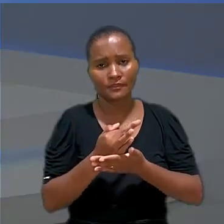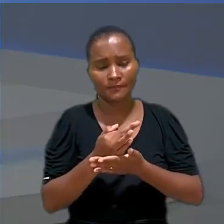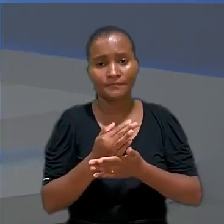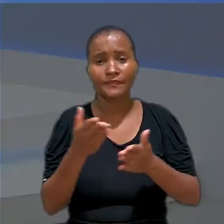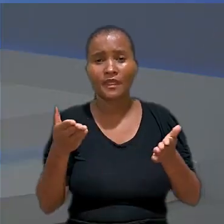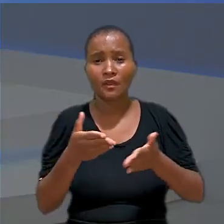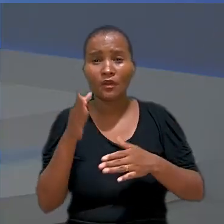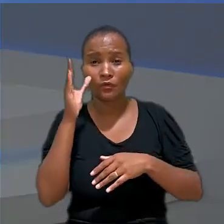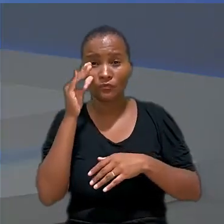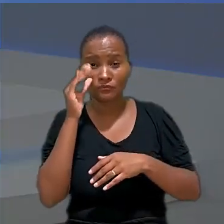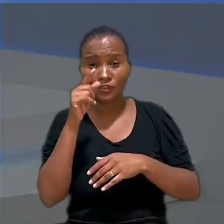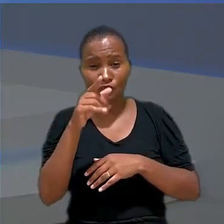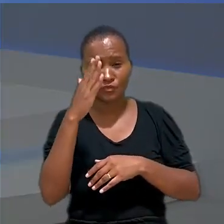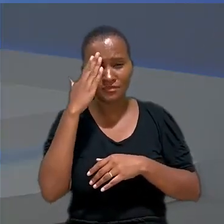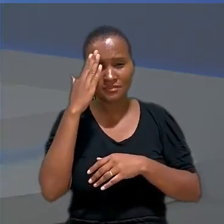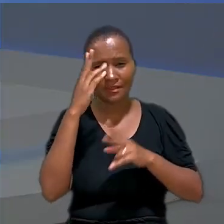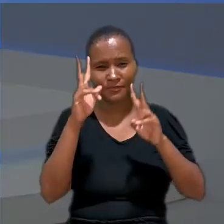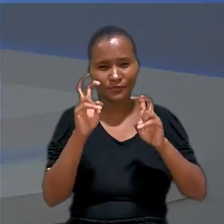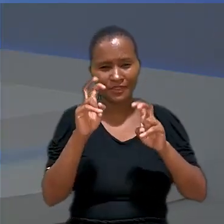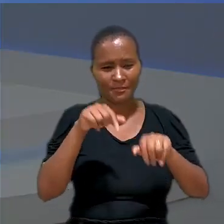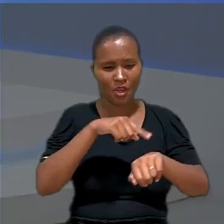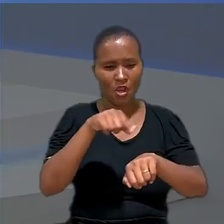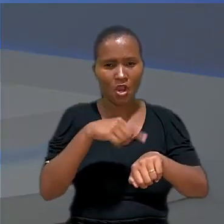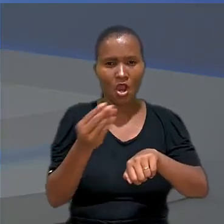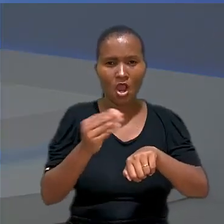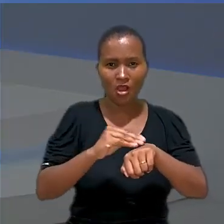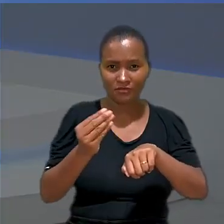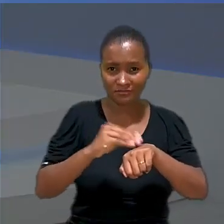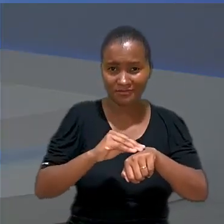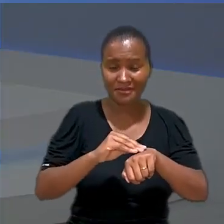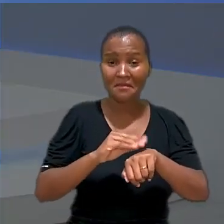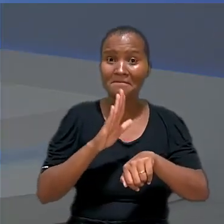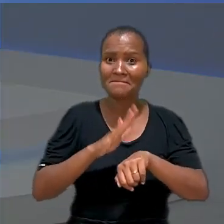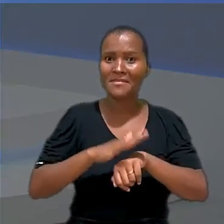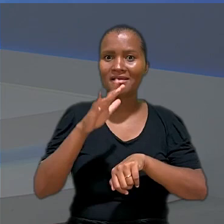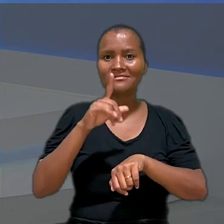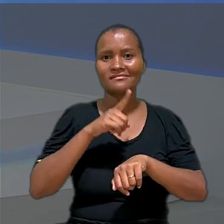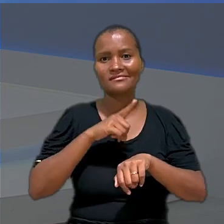E agora uma curiosidade, você sabia que o tema horas extras é o mais